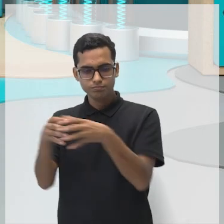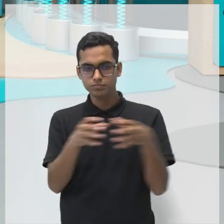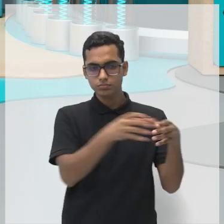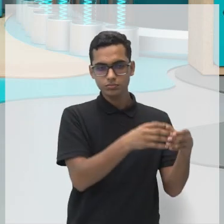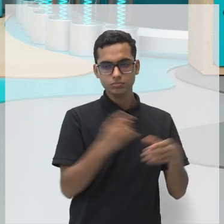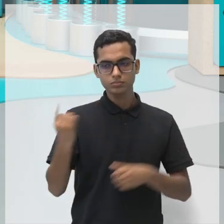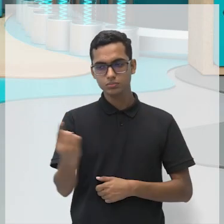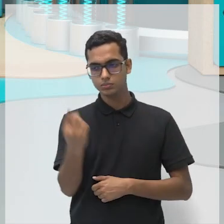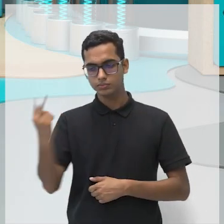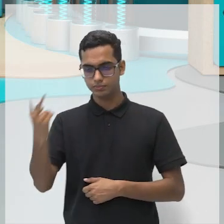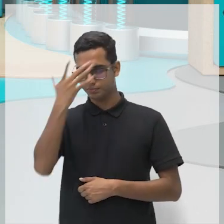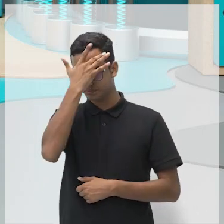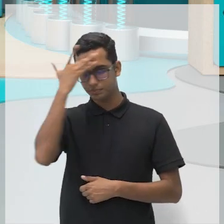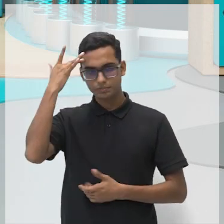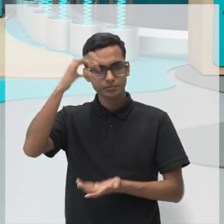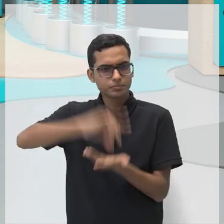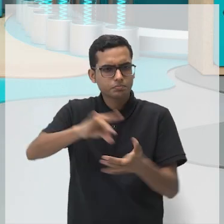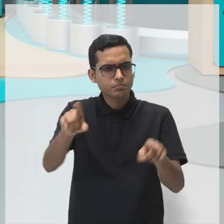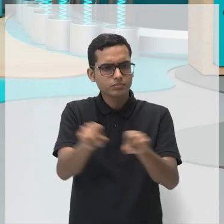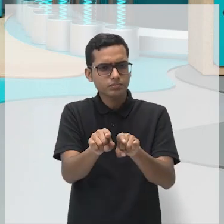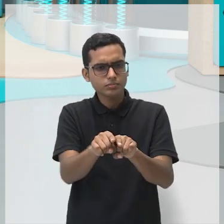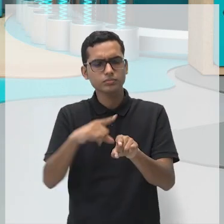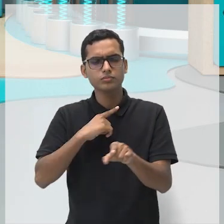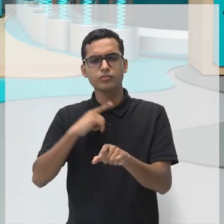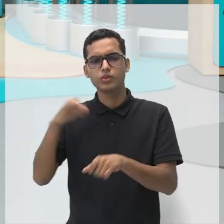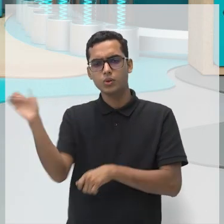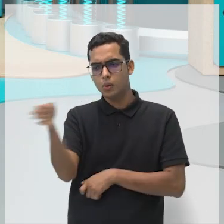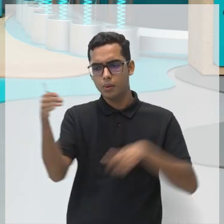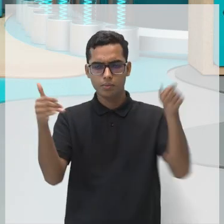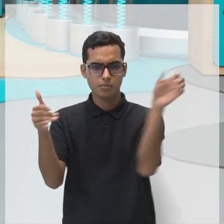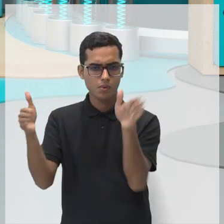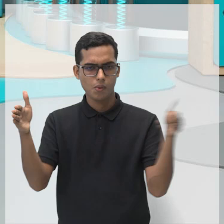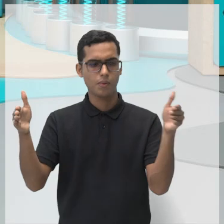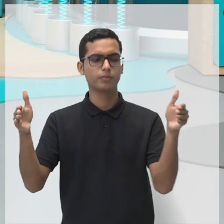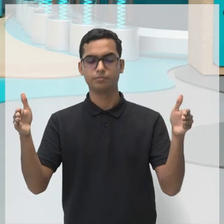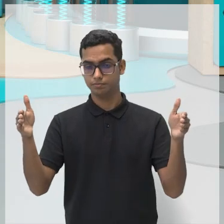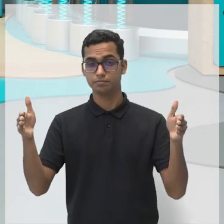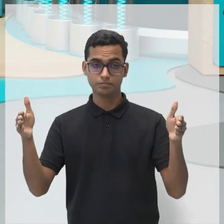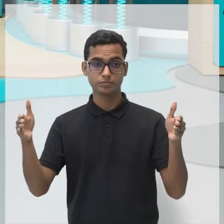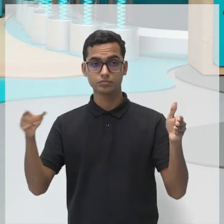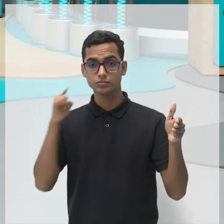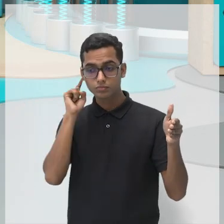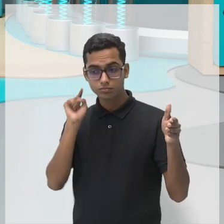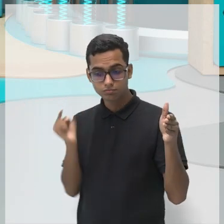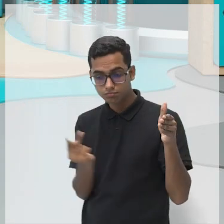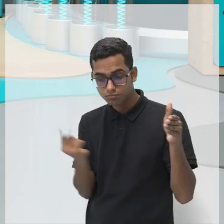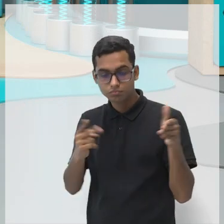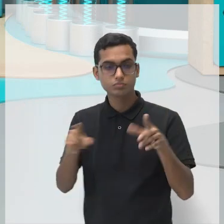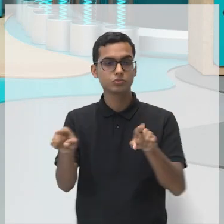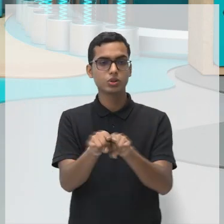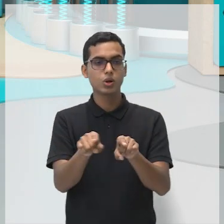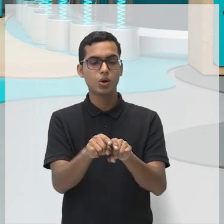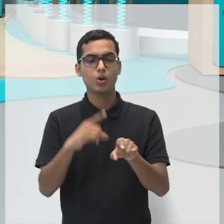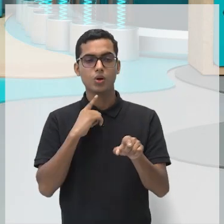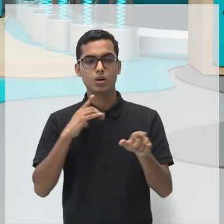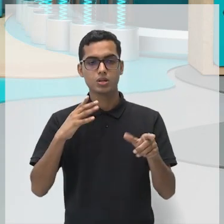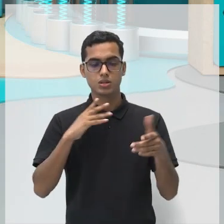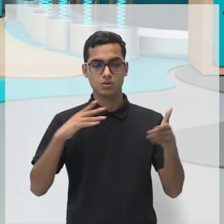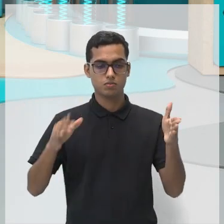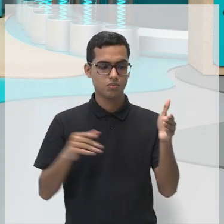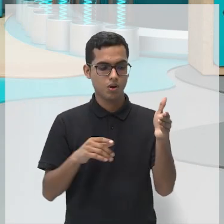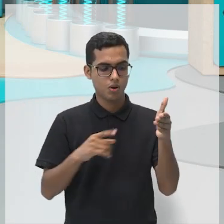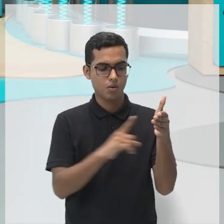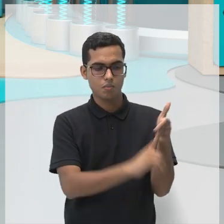joguinho, esse que aparece pra gente, o Capture Flag, né, ou Capture a Bandeira, que é muito parecido com a nossa barra